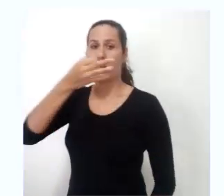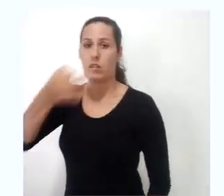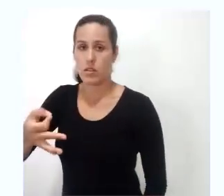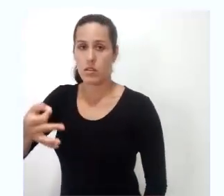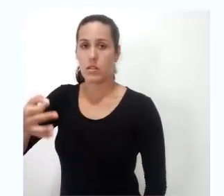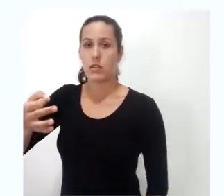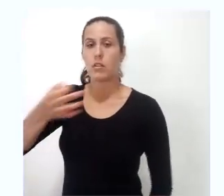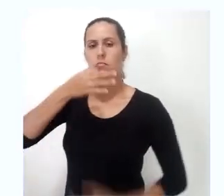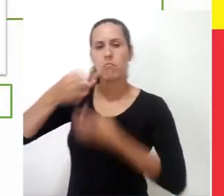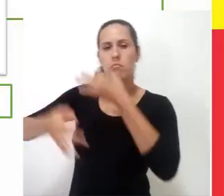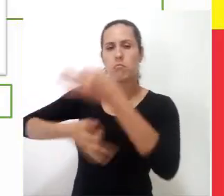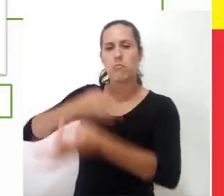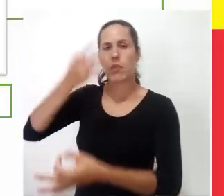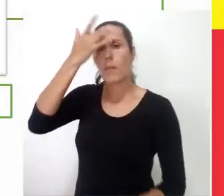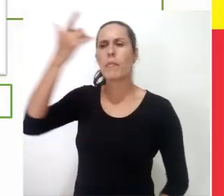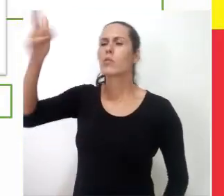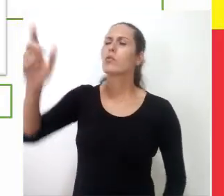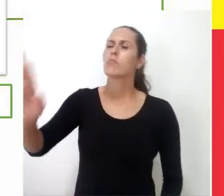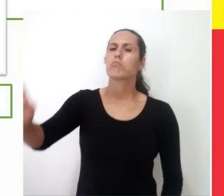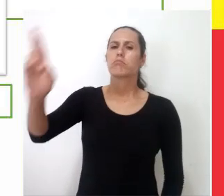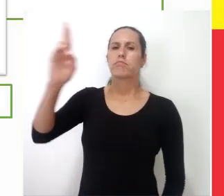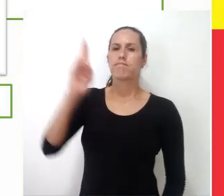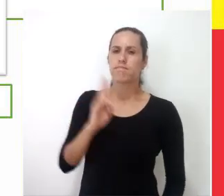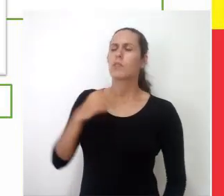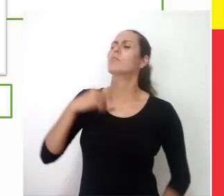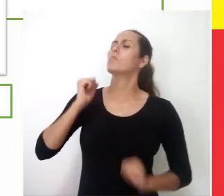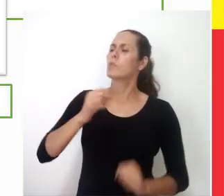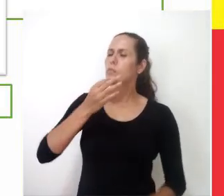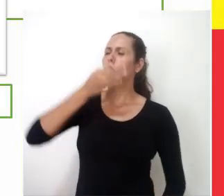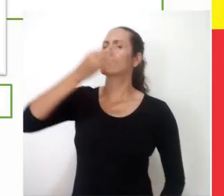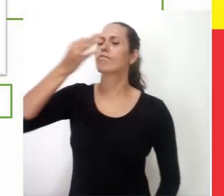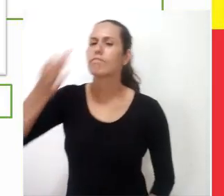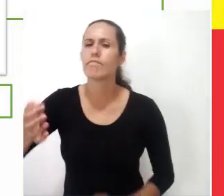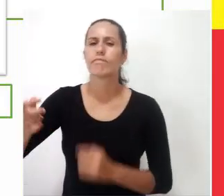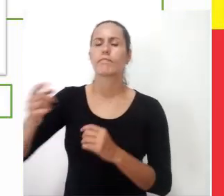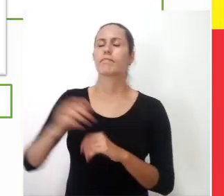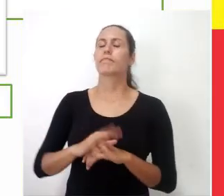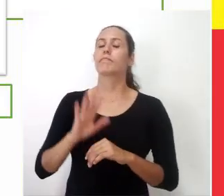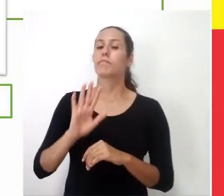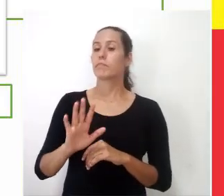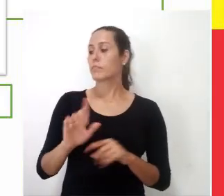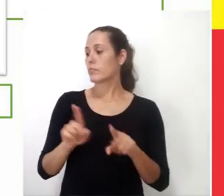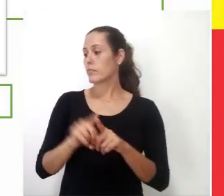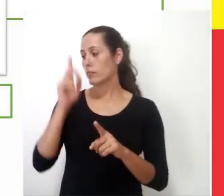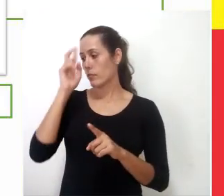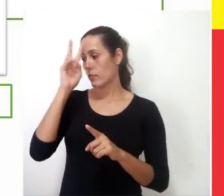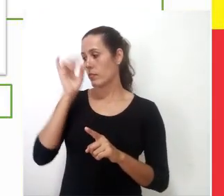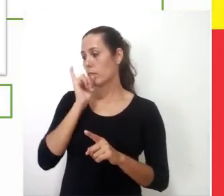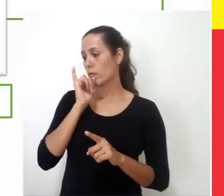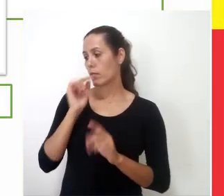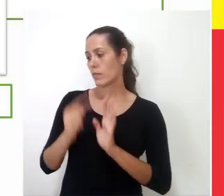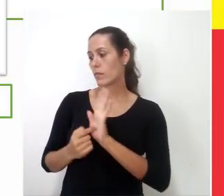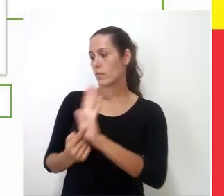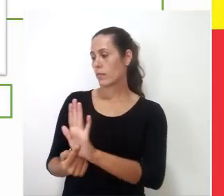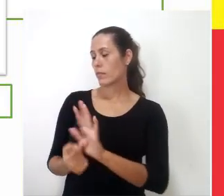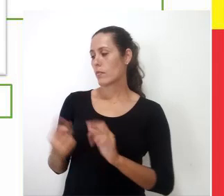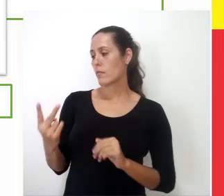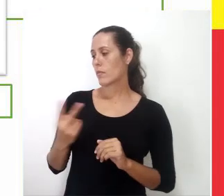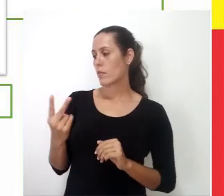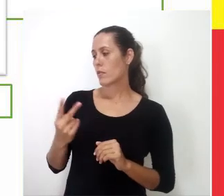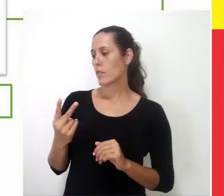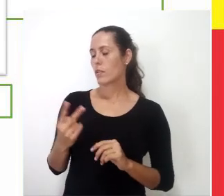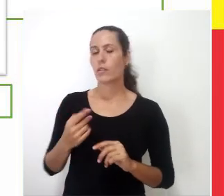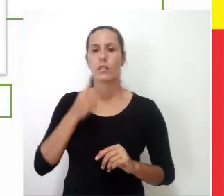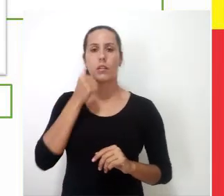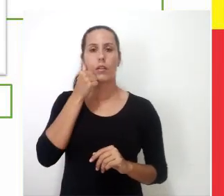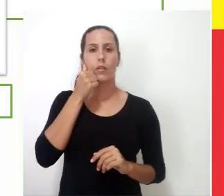certo? Então, na tela aqui, nós temos aqui uma pequena representação, certo? Dois indivíduos, cada um